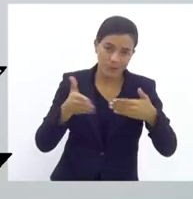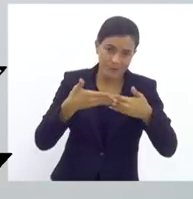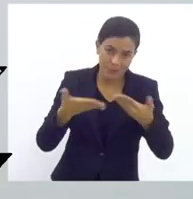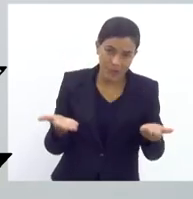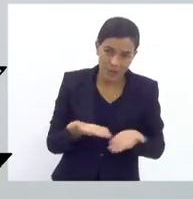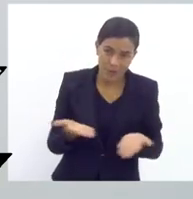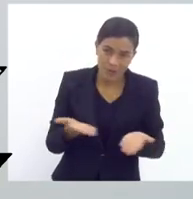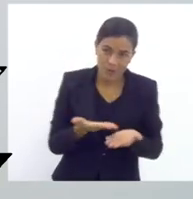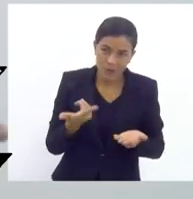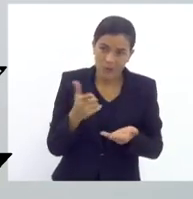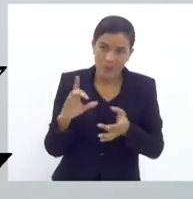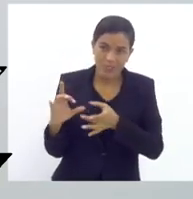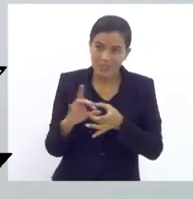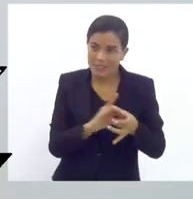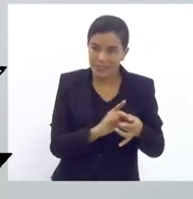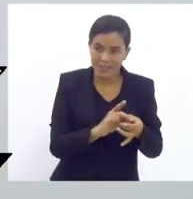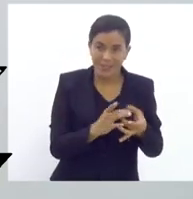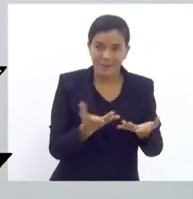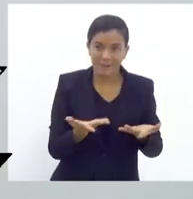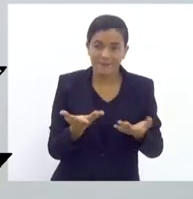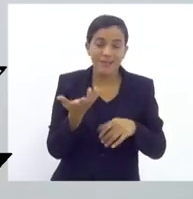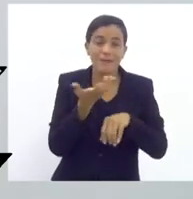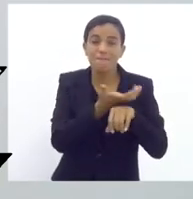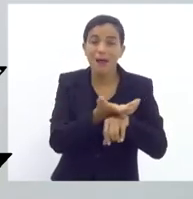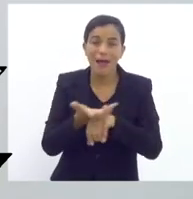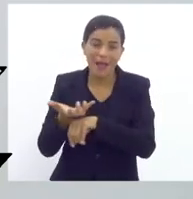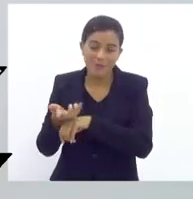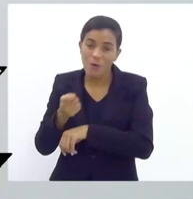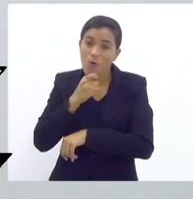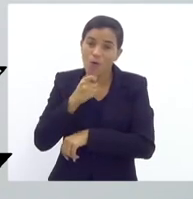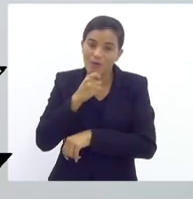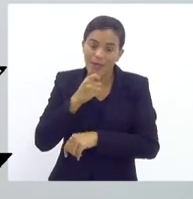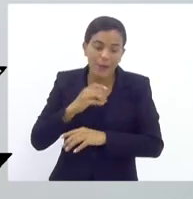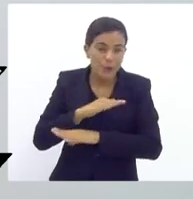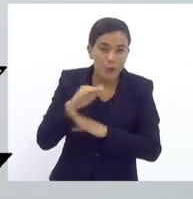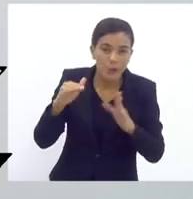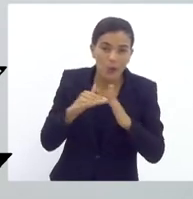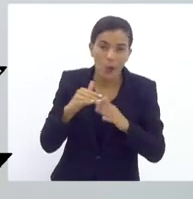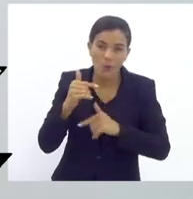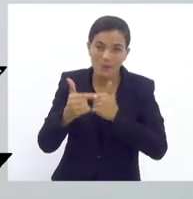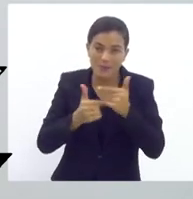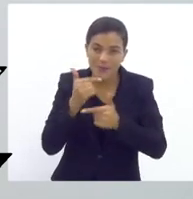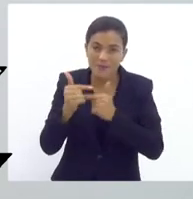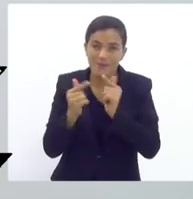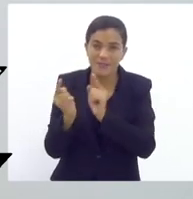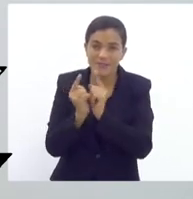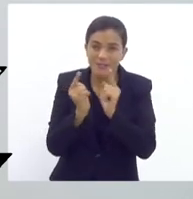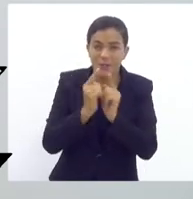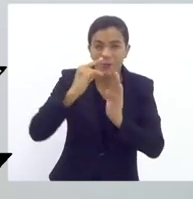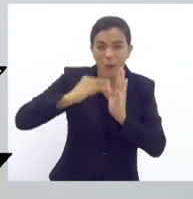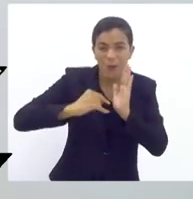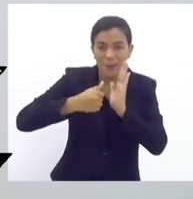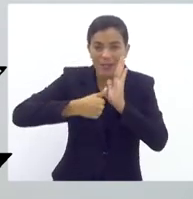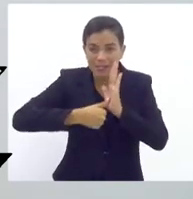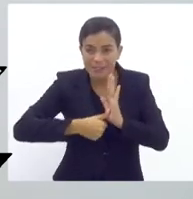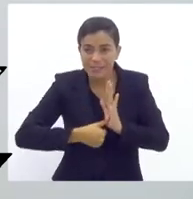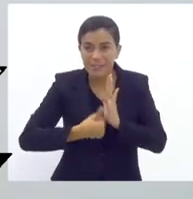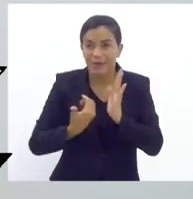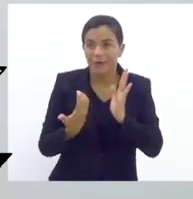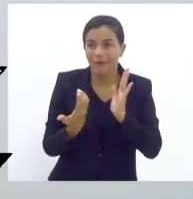também não faria sentido conseguir promover essa Praça sem todos os serviços ali necessários a documentação